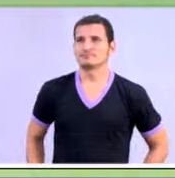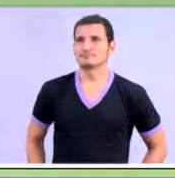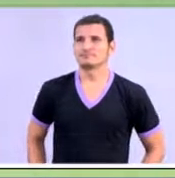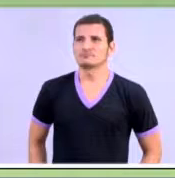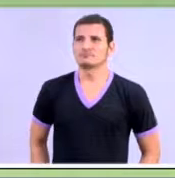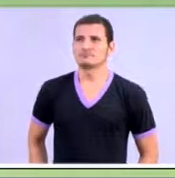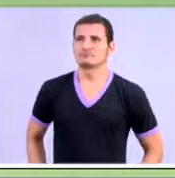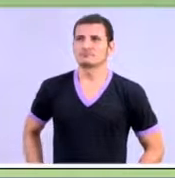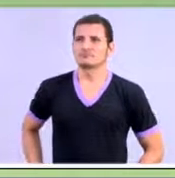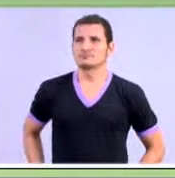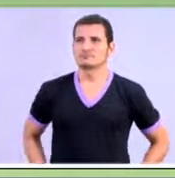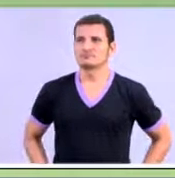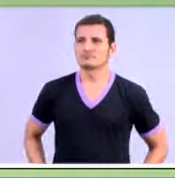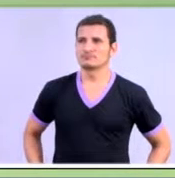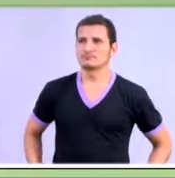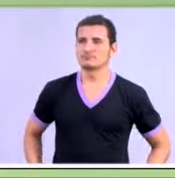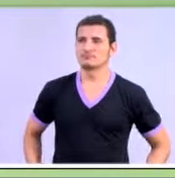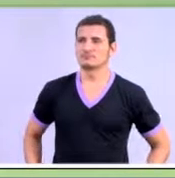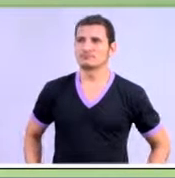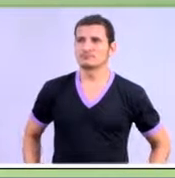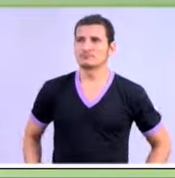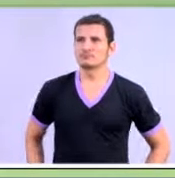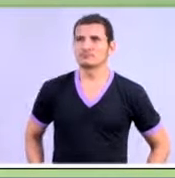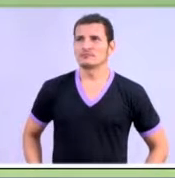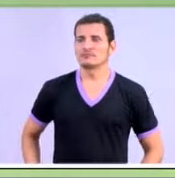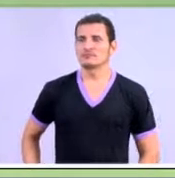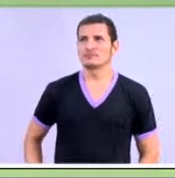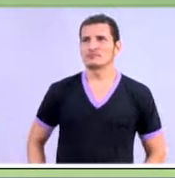não é um parâmetro,